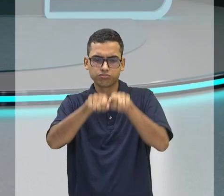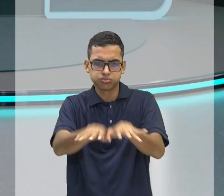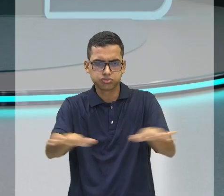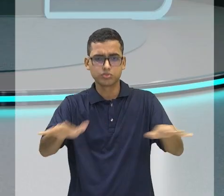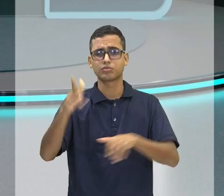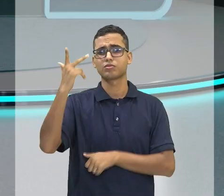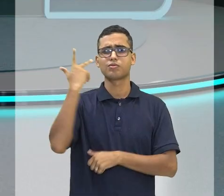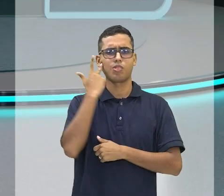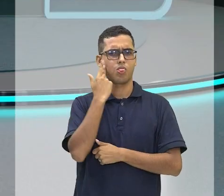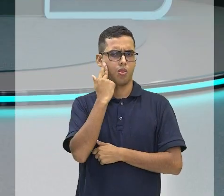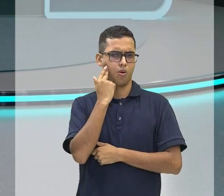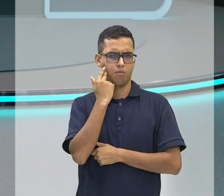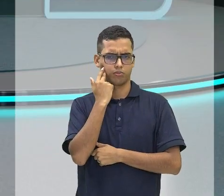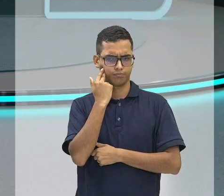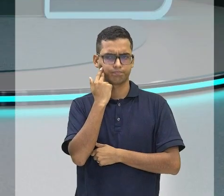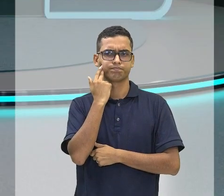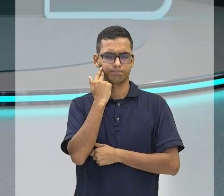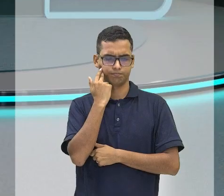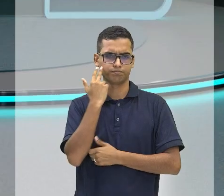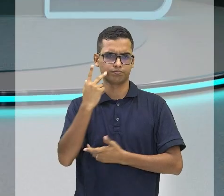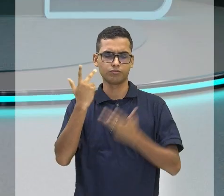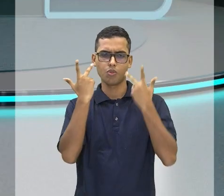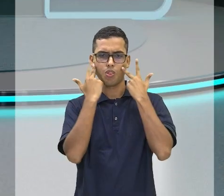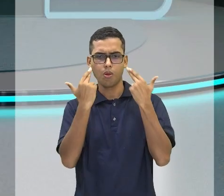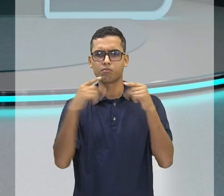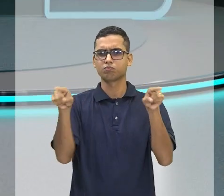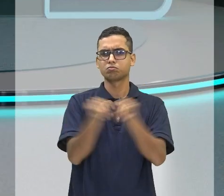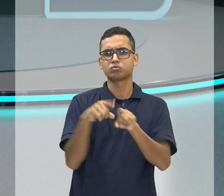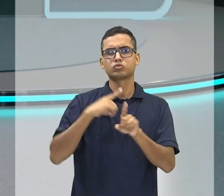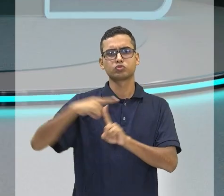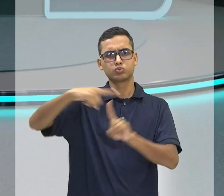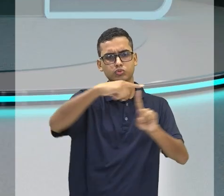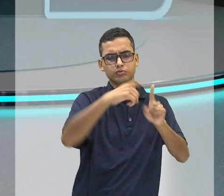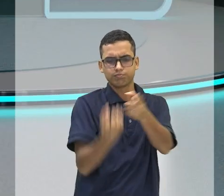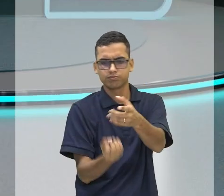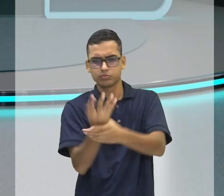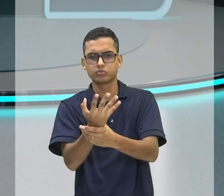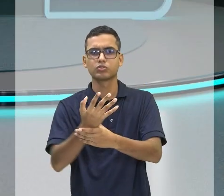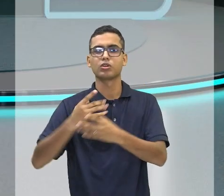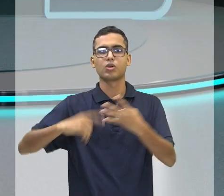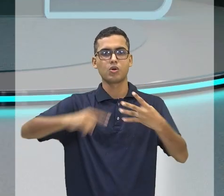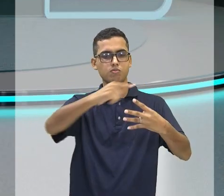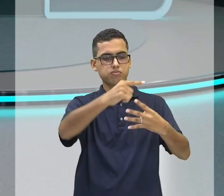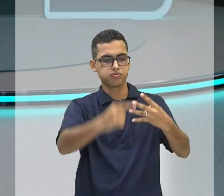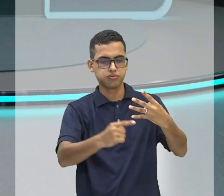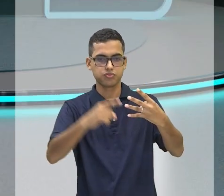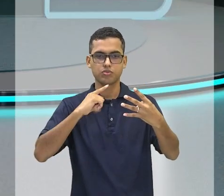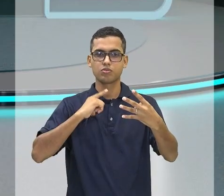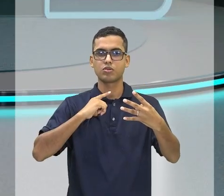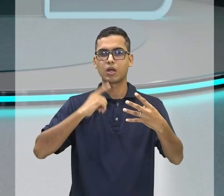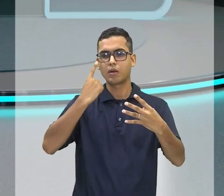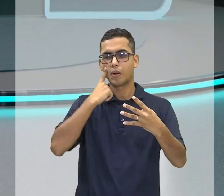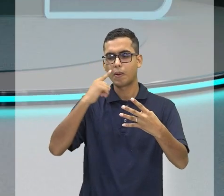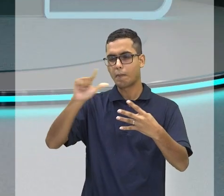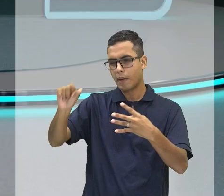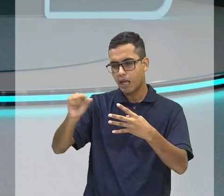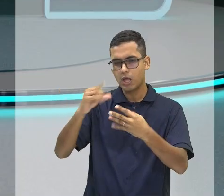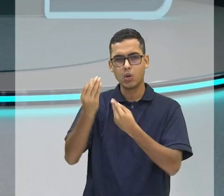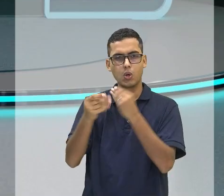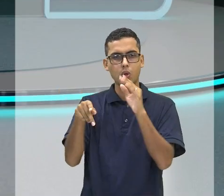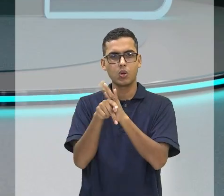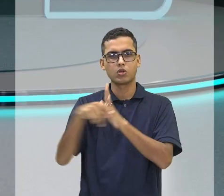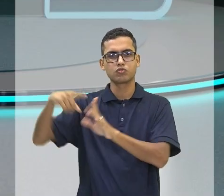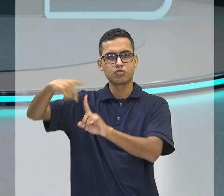normal isso acontecer, tá? Então, para cada estilo que se nasce, ele vem trazendo ali um pouquinho, um pedacinho de um